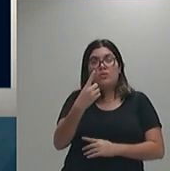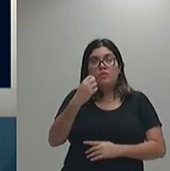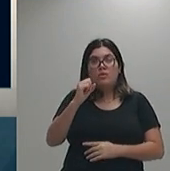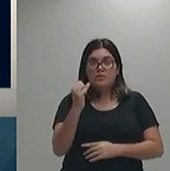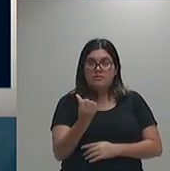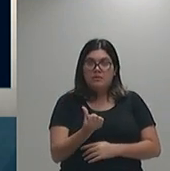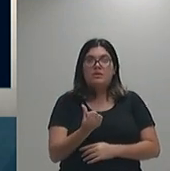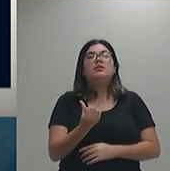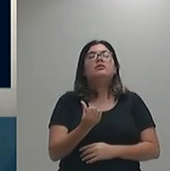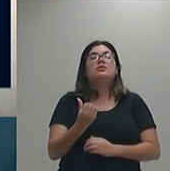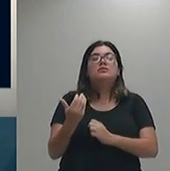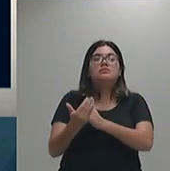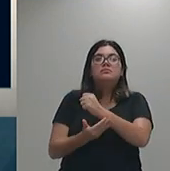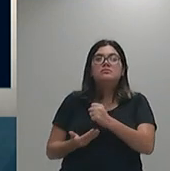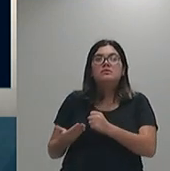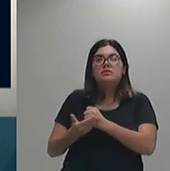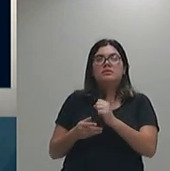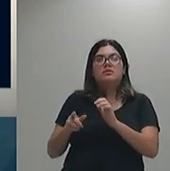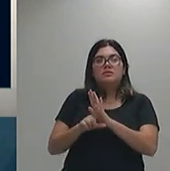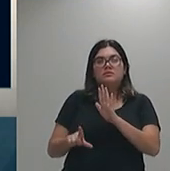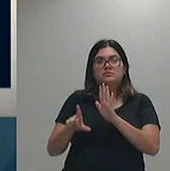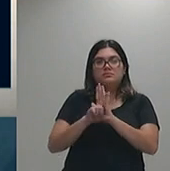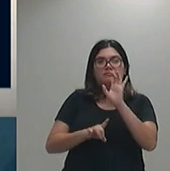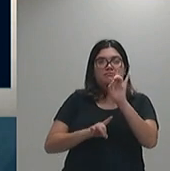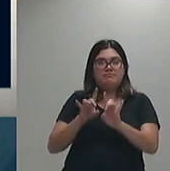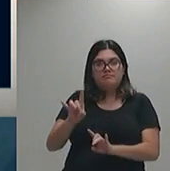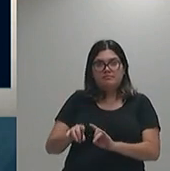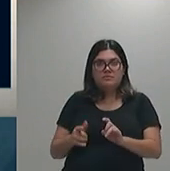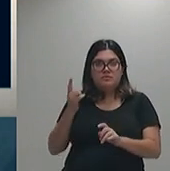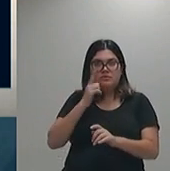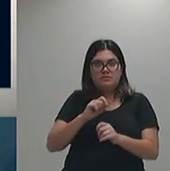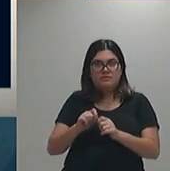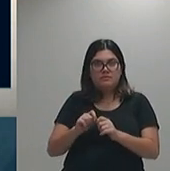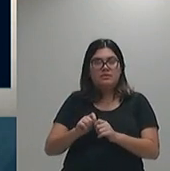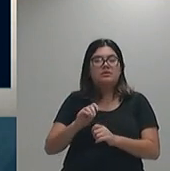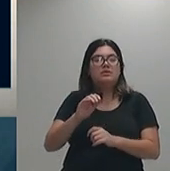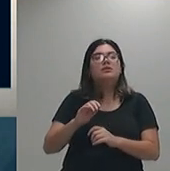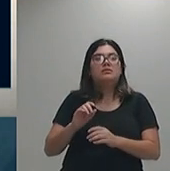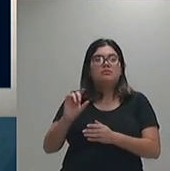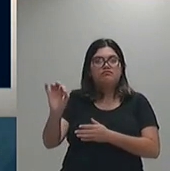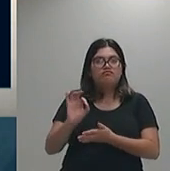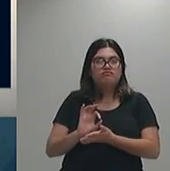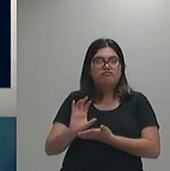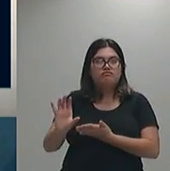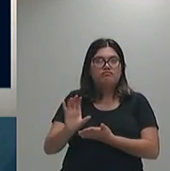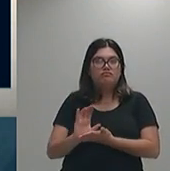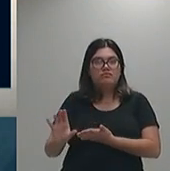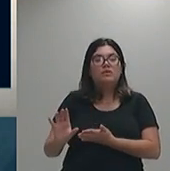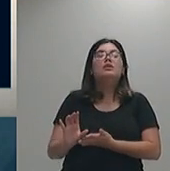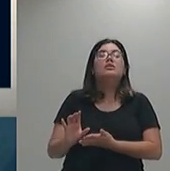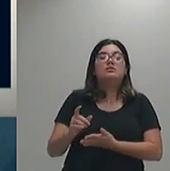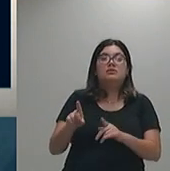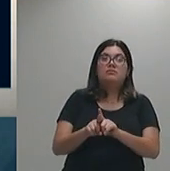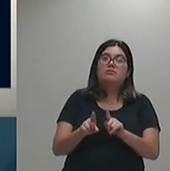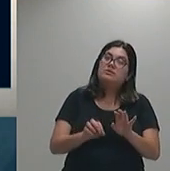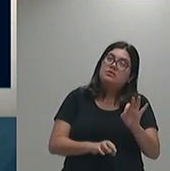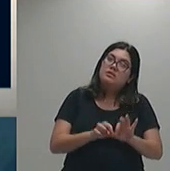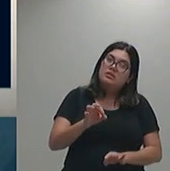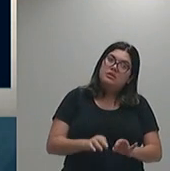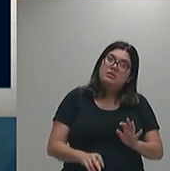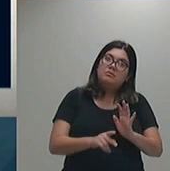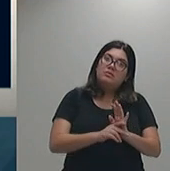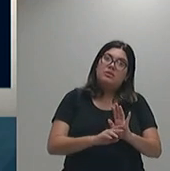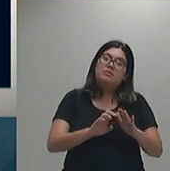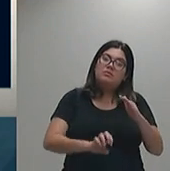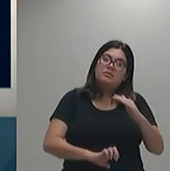vazamento da legitimidade extraordinária exercidas pelos acionistas minoritários pelo ajuizamento da ação pela própria companhia sobretudo Porque não